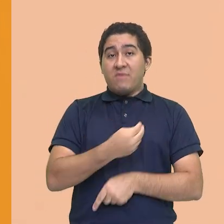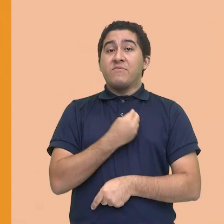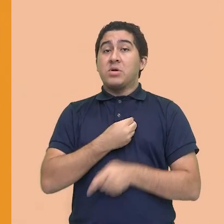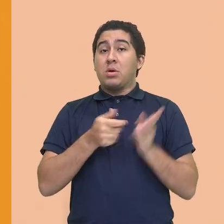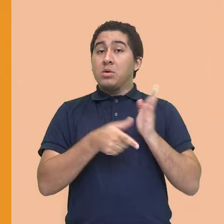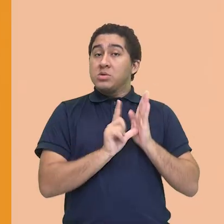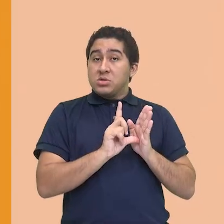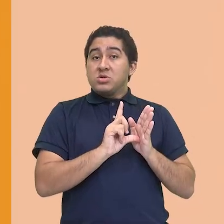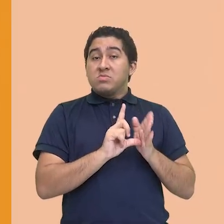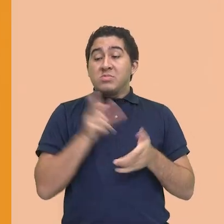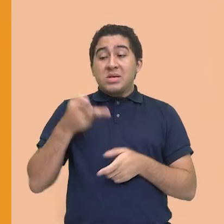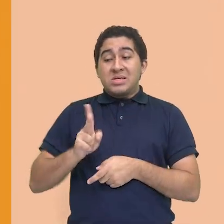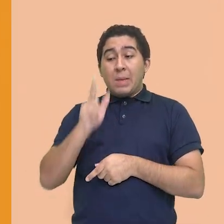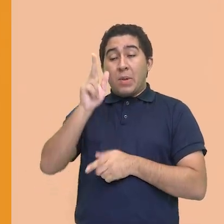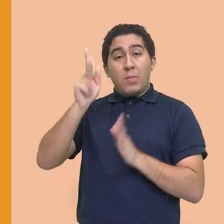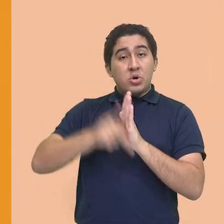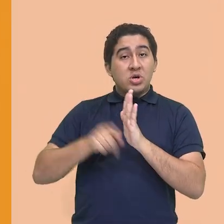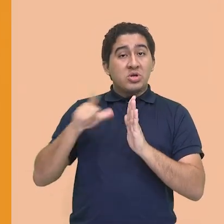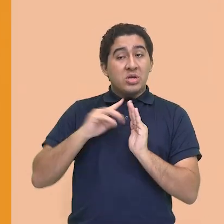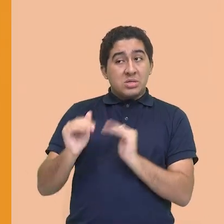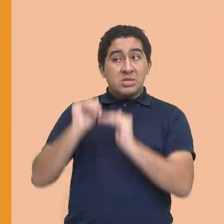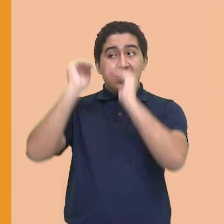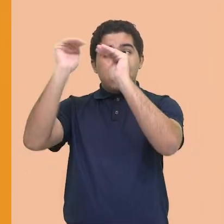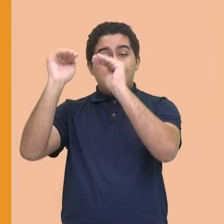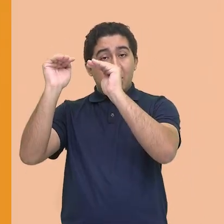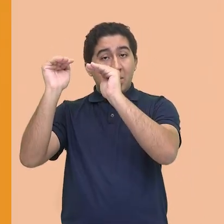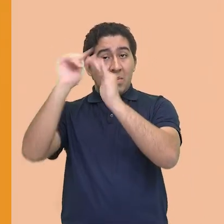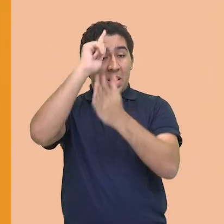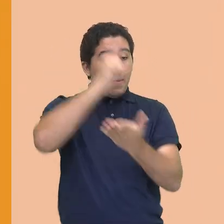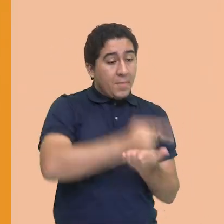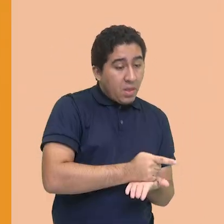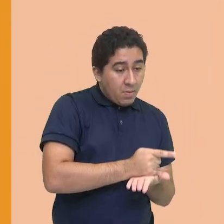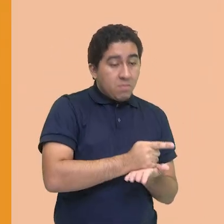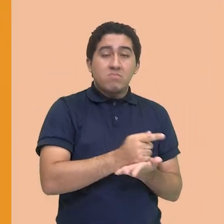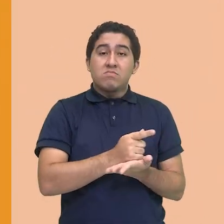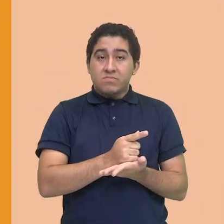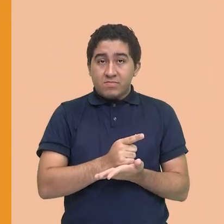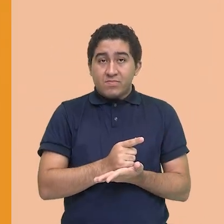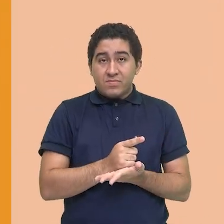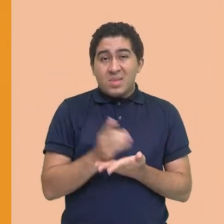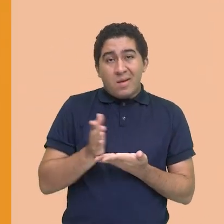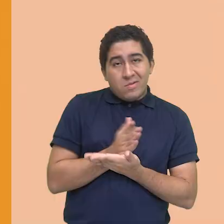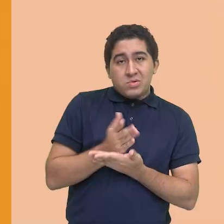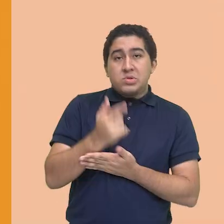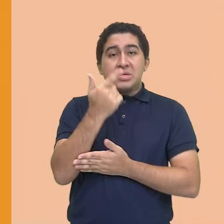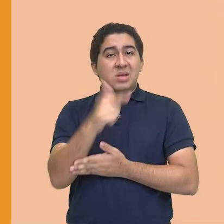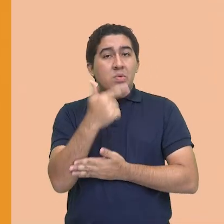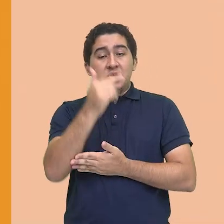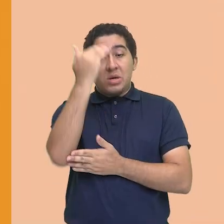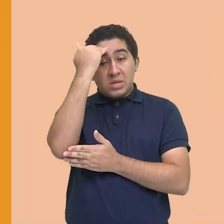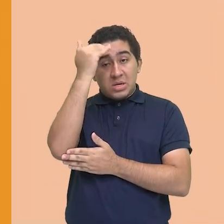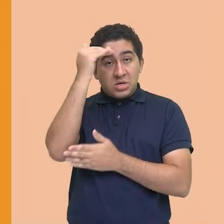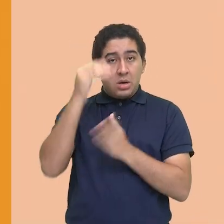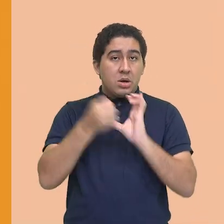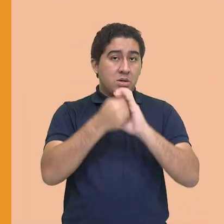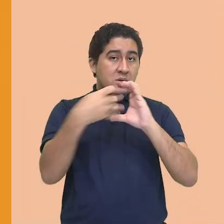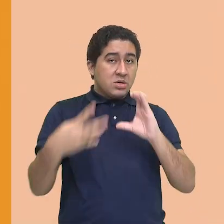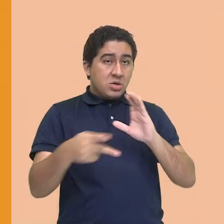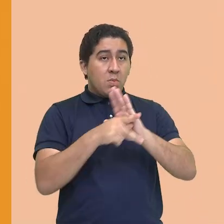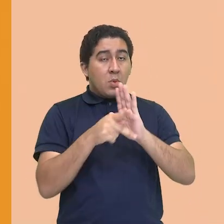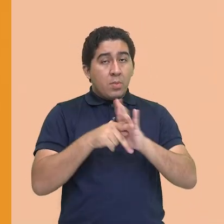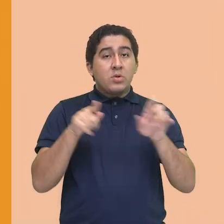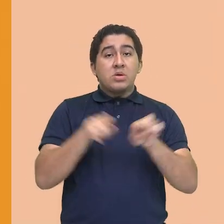sempre projetos que vinham de cima para baixo. E, muitas das vezes, não levava em consideração as peculiaridades e